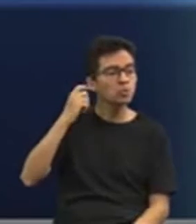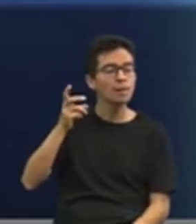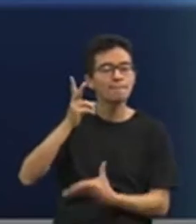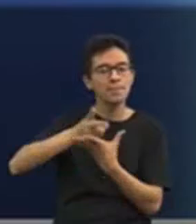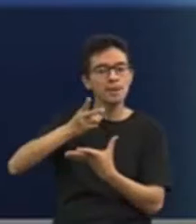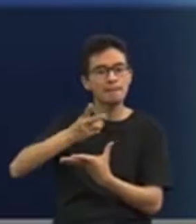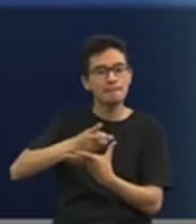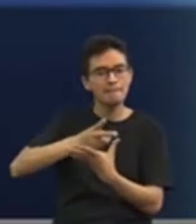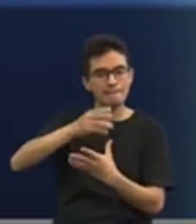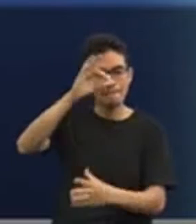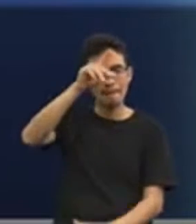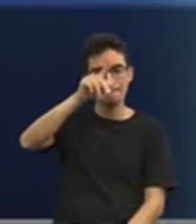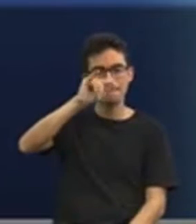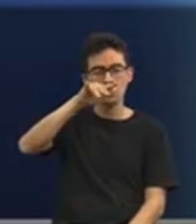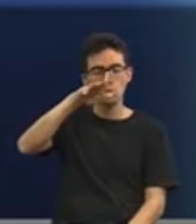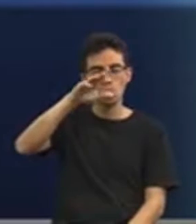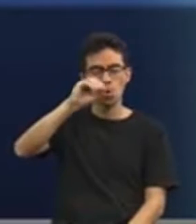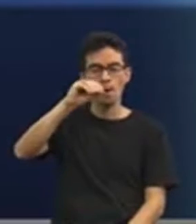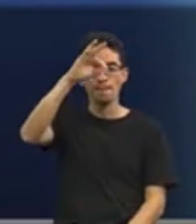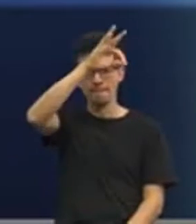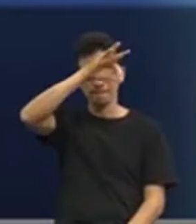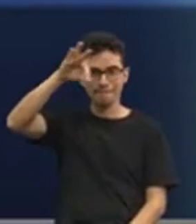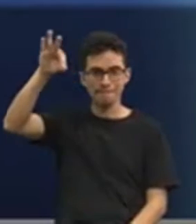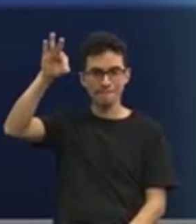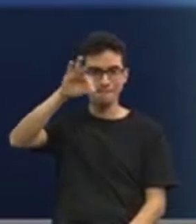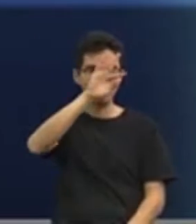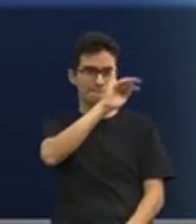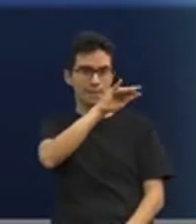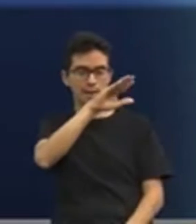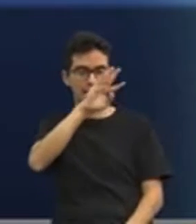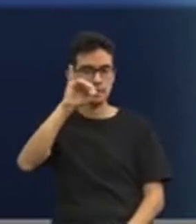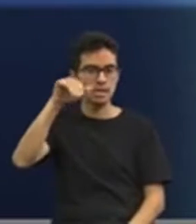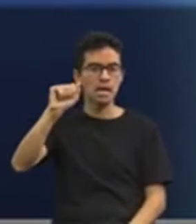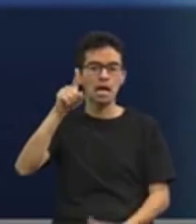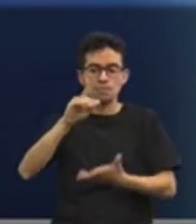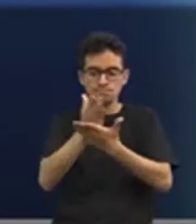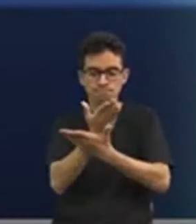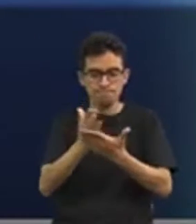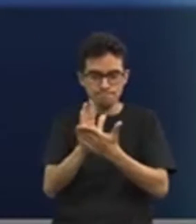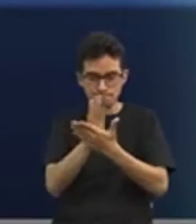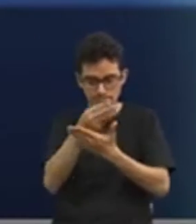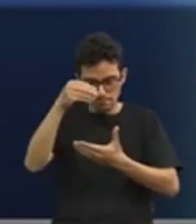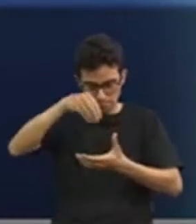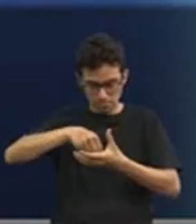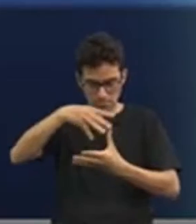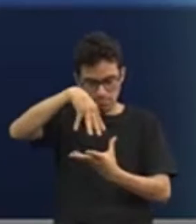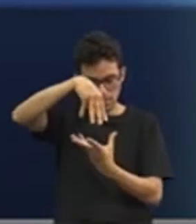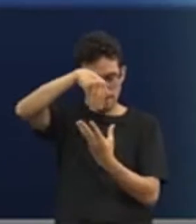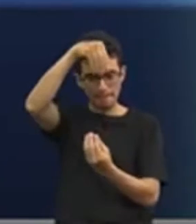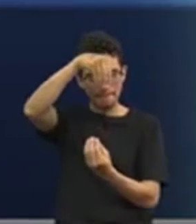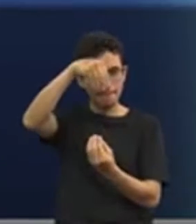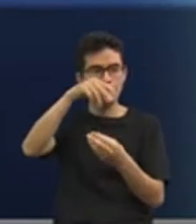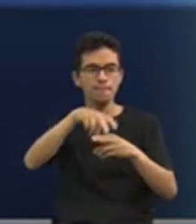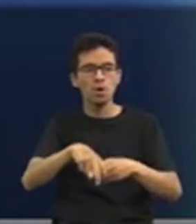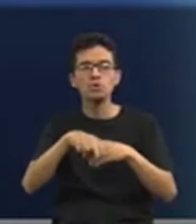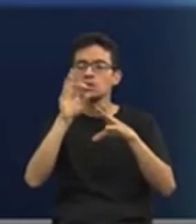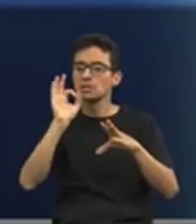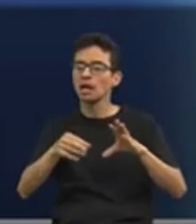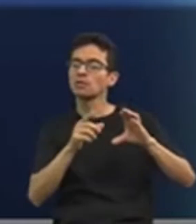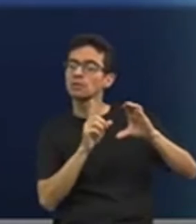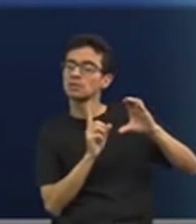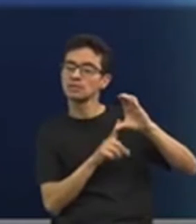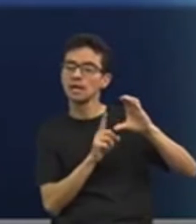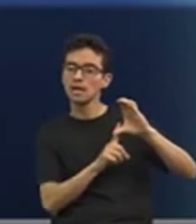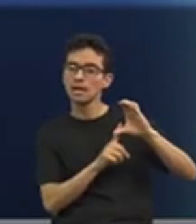repetitiva do pêndulo e intensifica as aflições da Alma interior portanto a questão 60 a